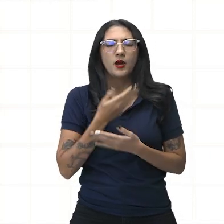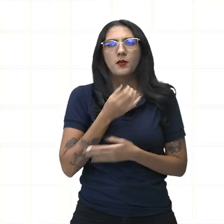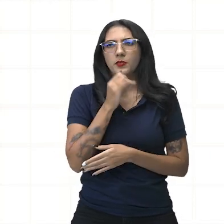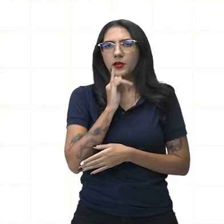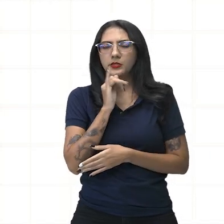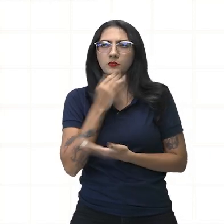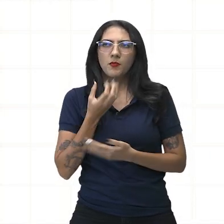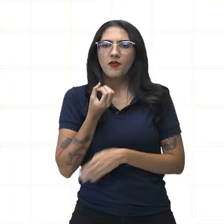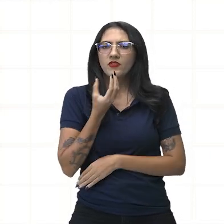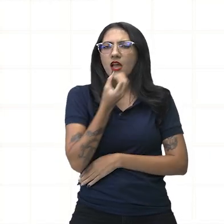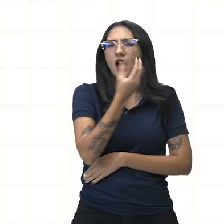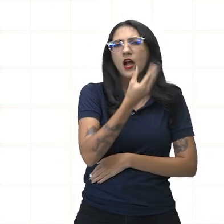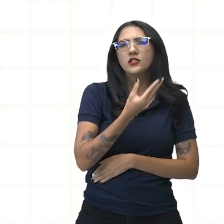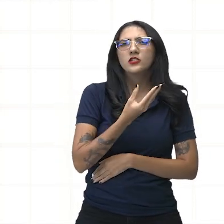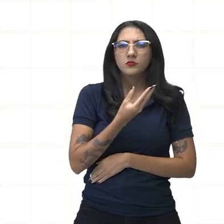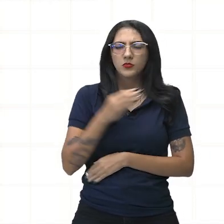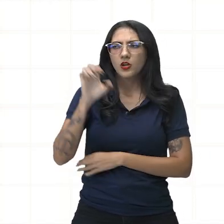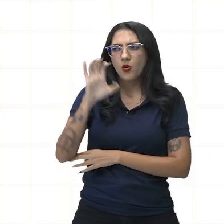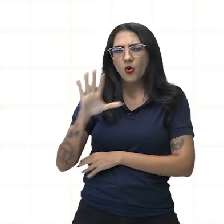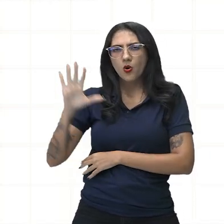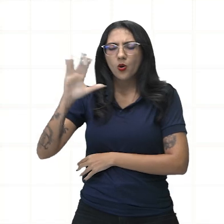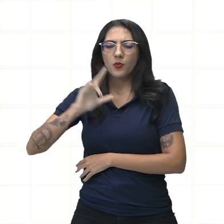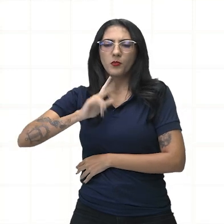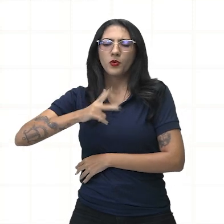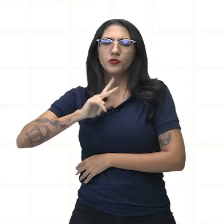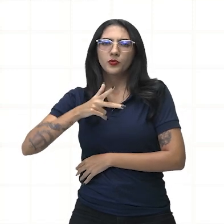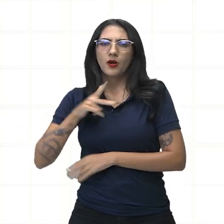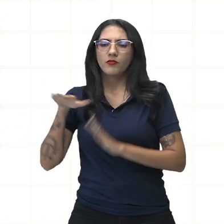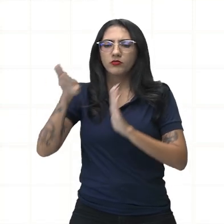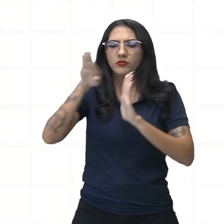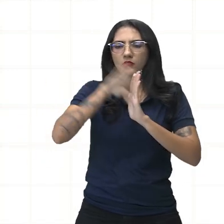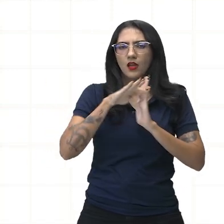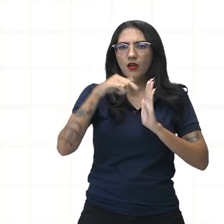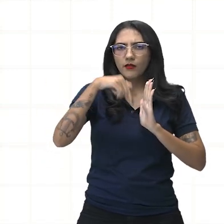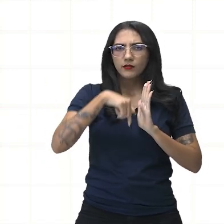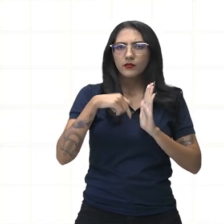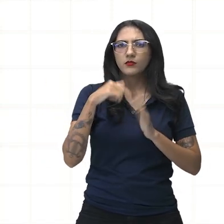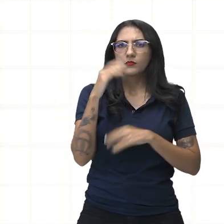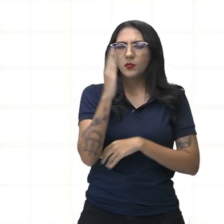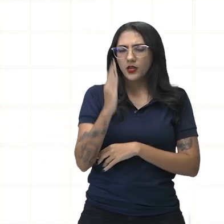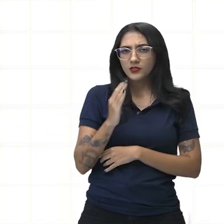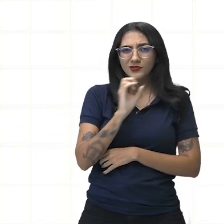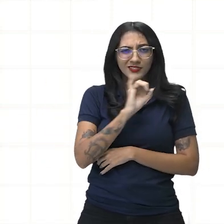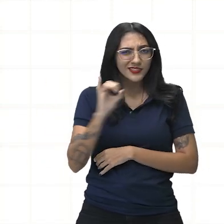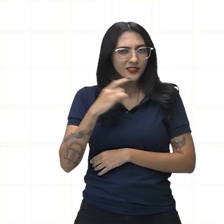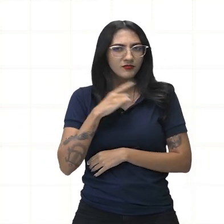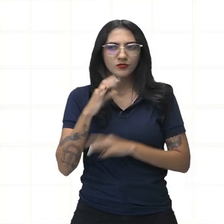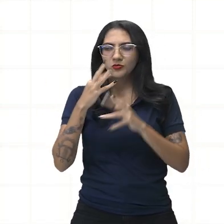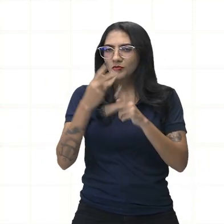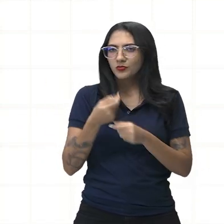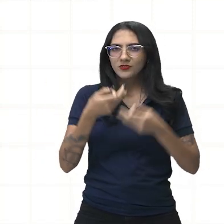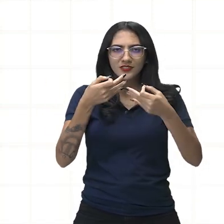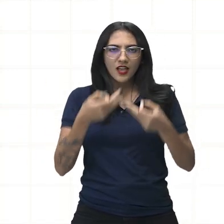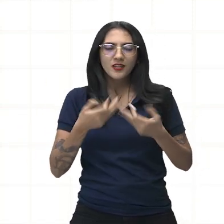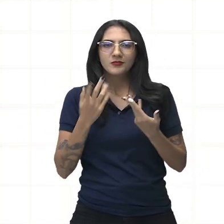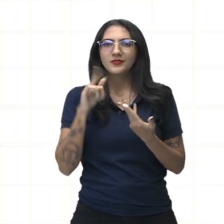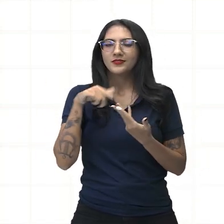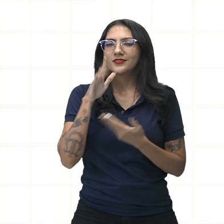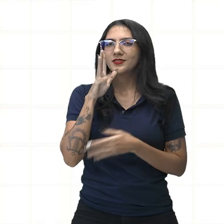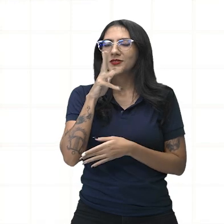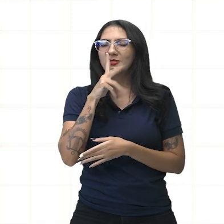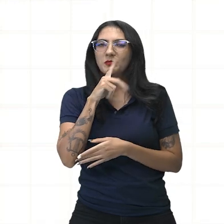período colonial de Portugal para o Brasil, se tudo desse certo, poderia demorar